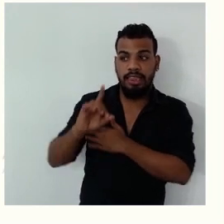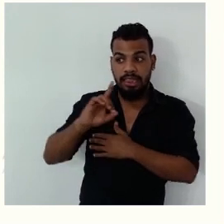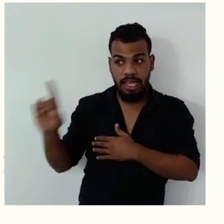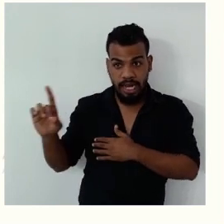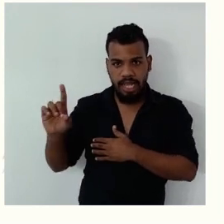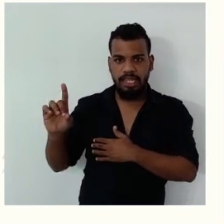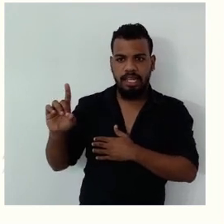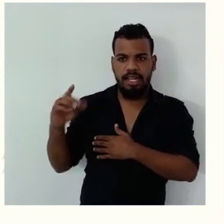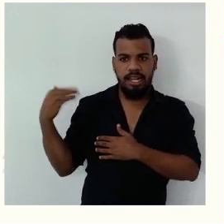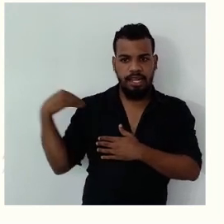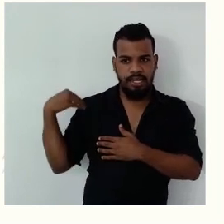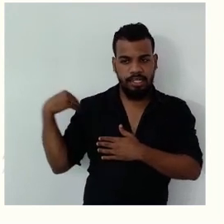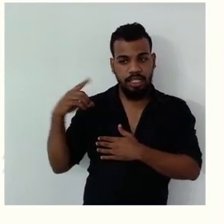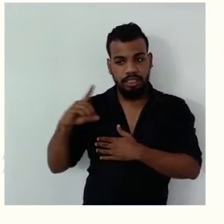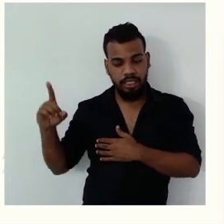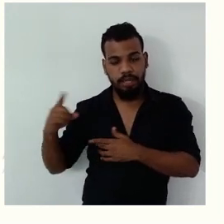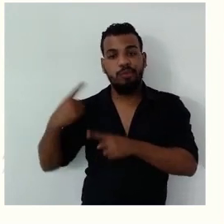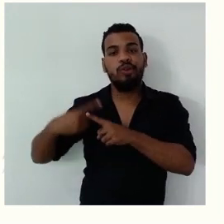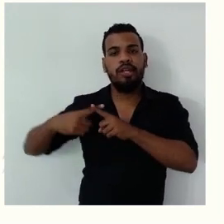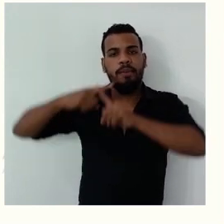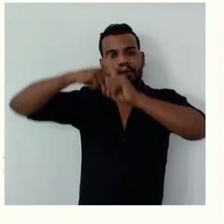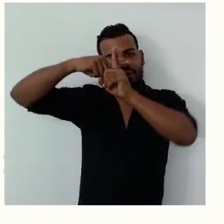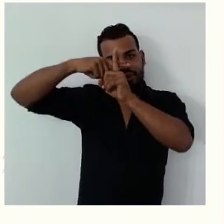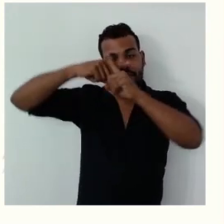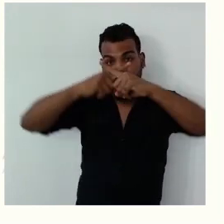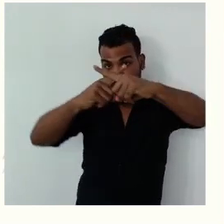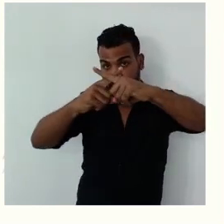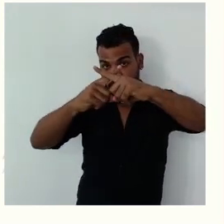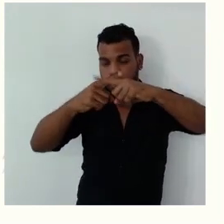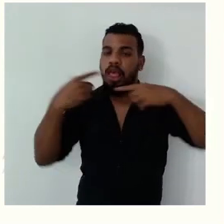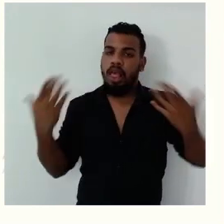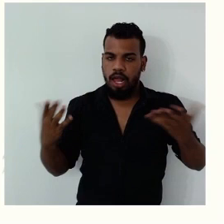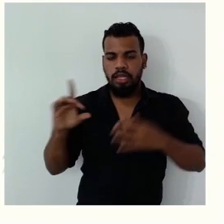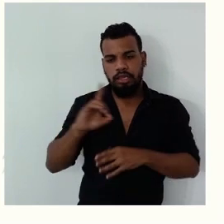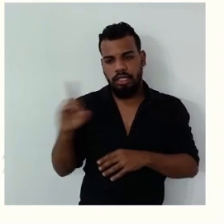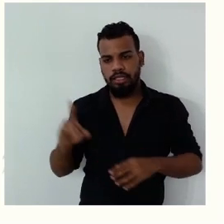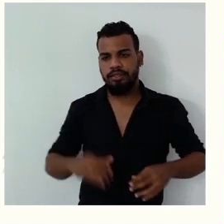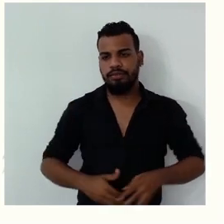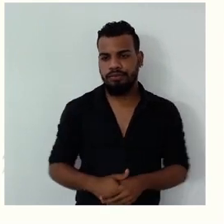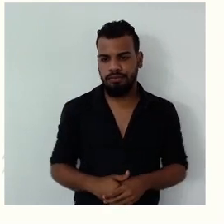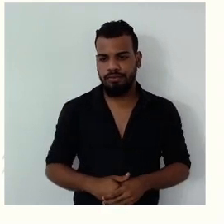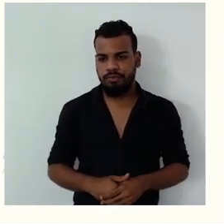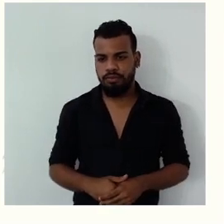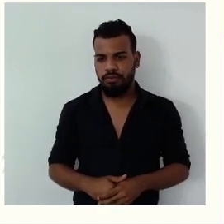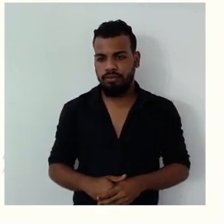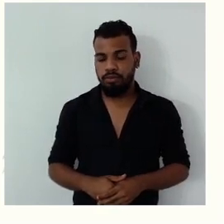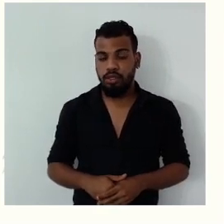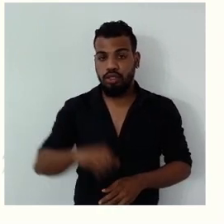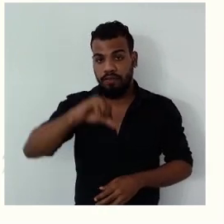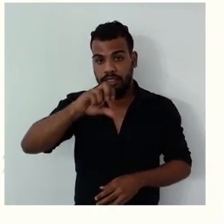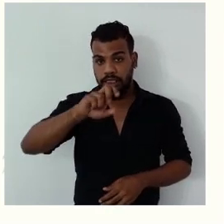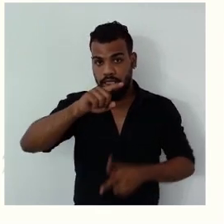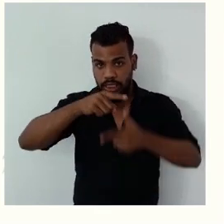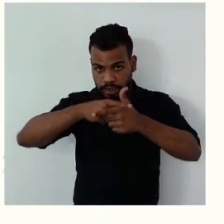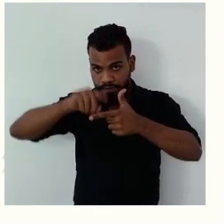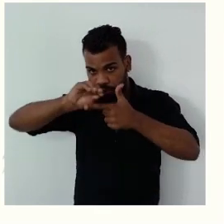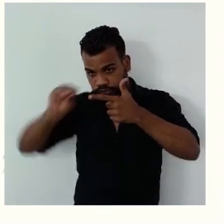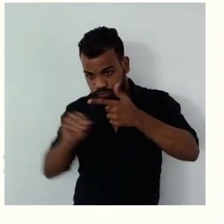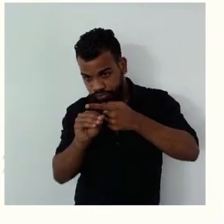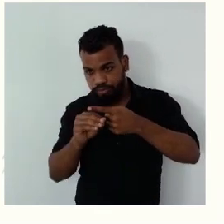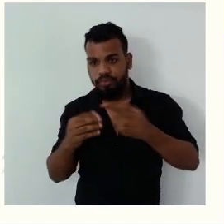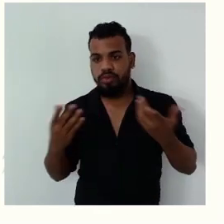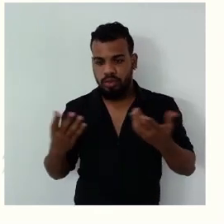ficou 4.275 igual a 95x. Passa 95 dividindo, você vai encontrar o